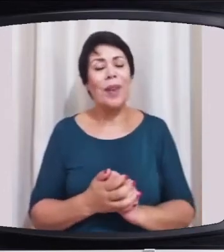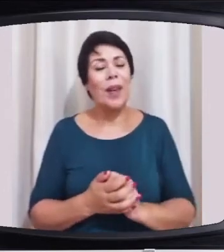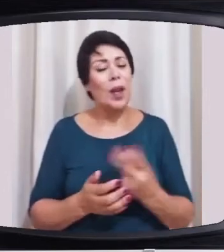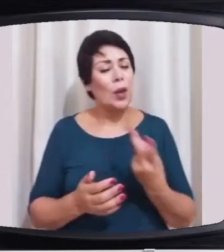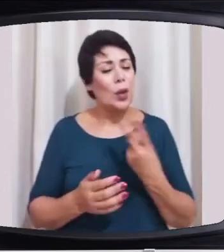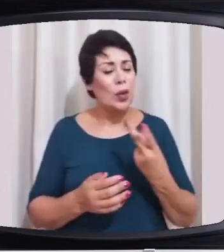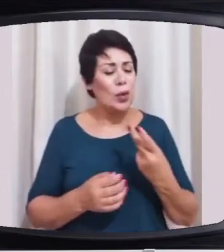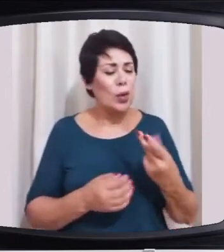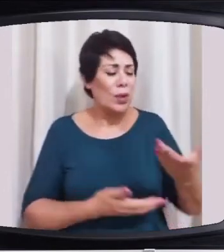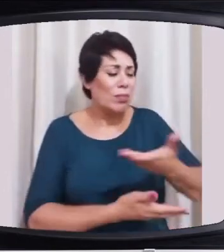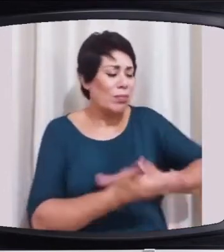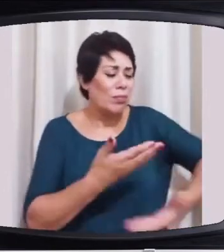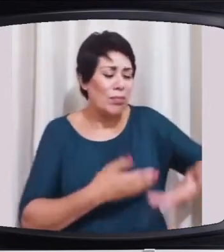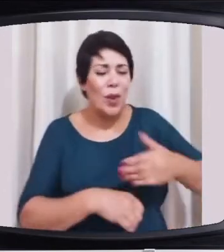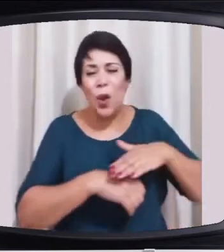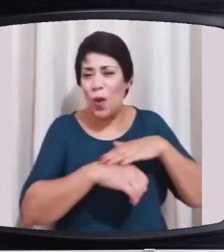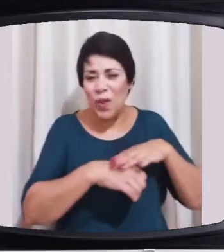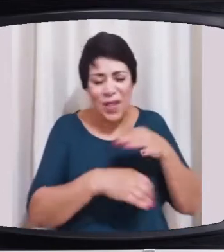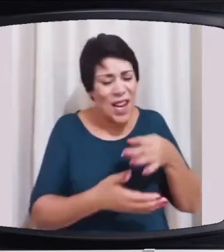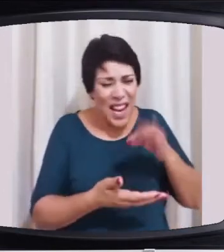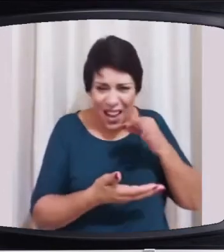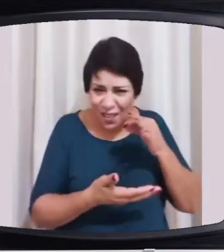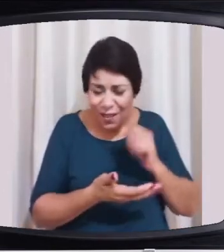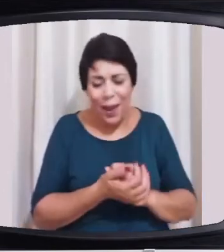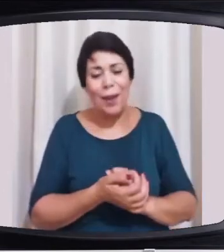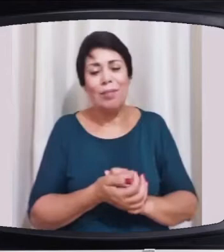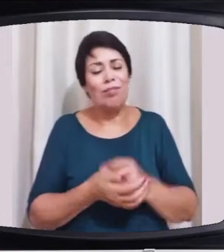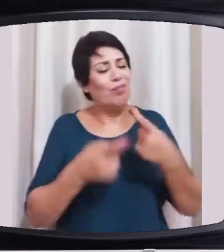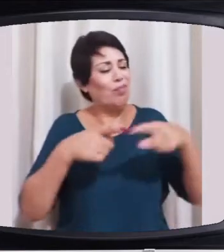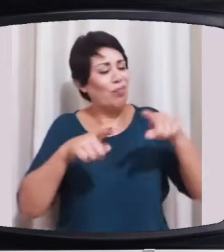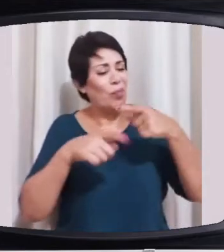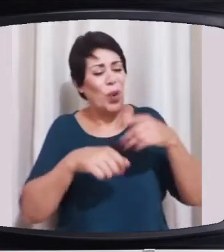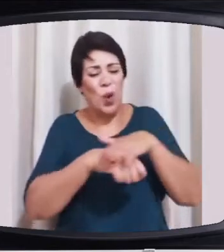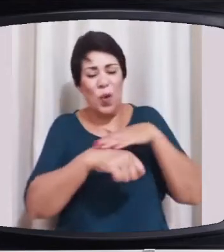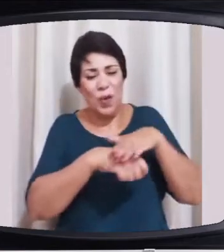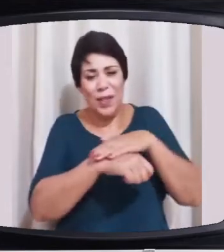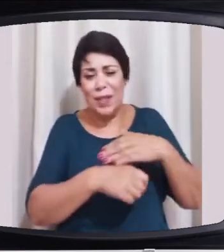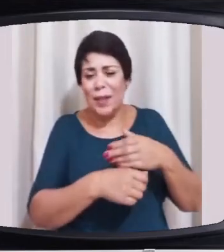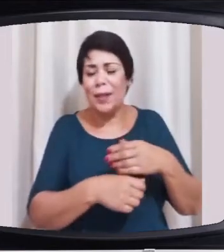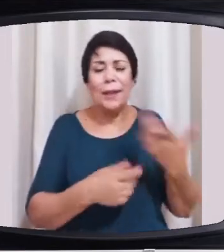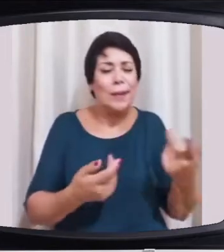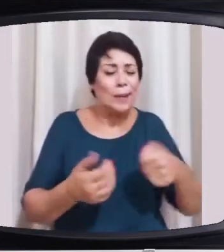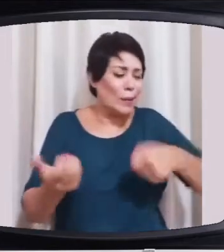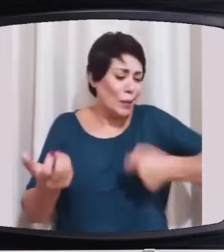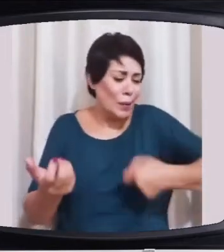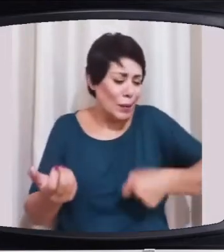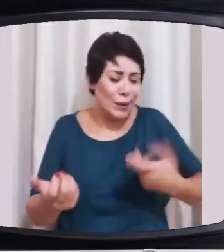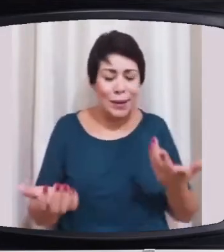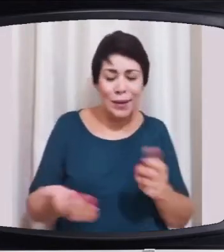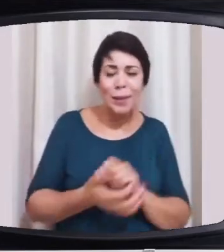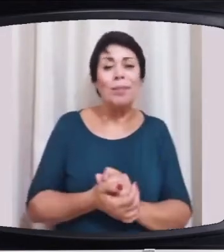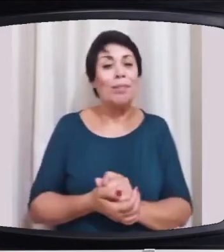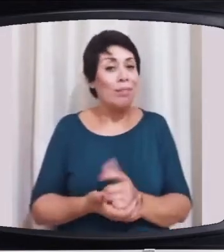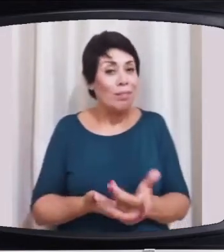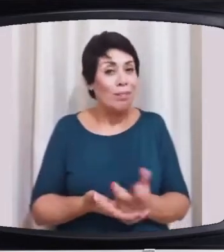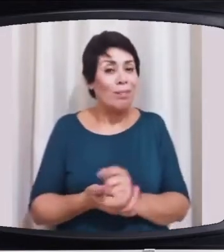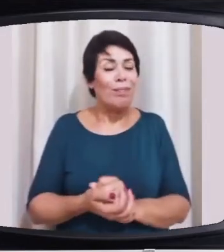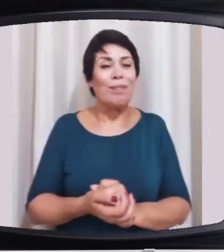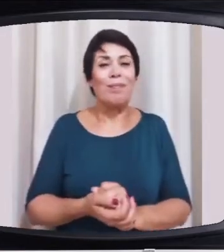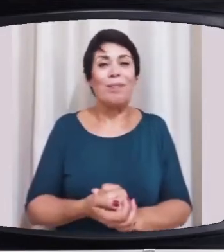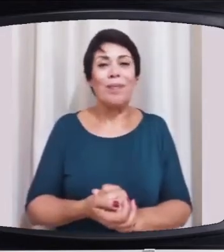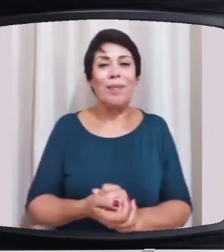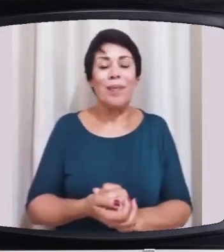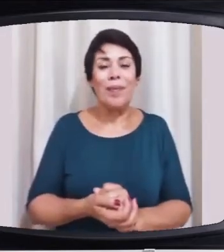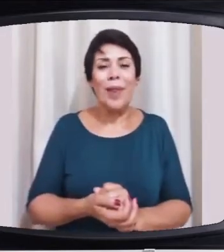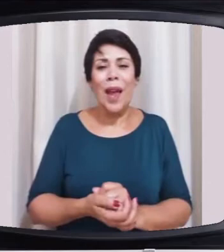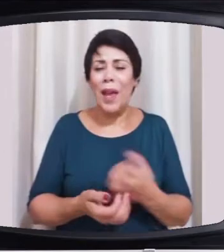passamos a noite inteira trocando ideia, bebendo café, falando de música, ouvindo música, tocando música. E